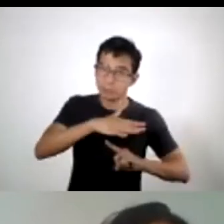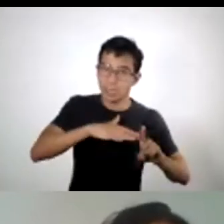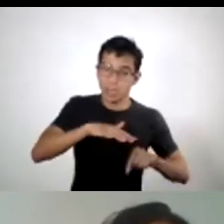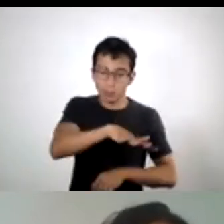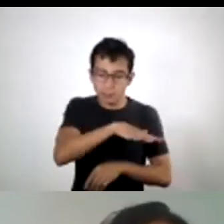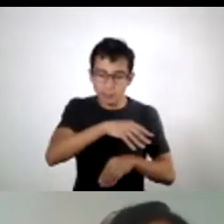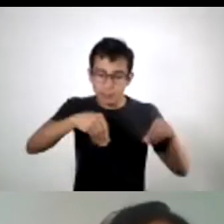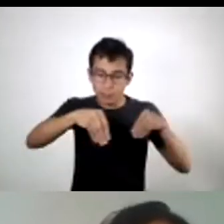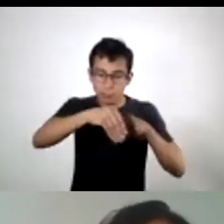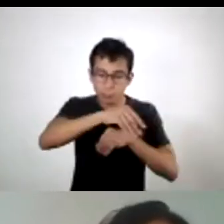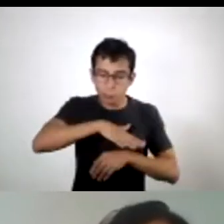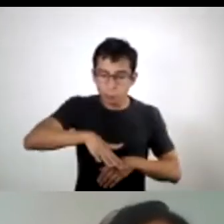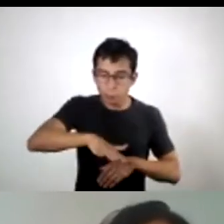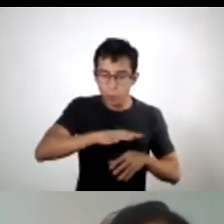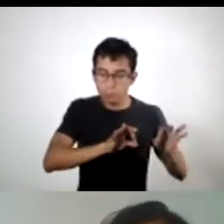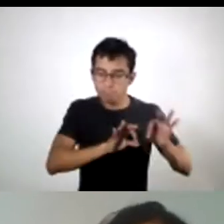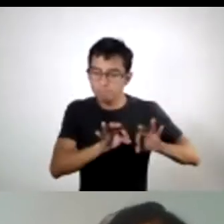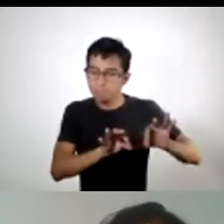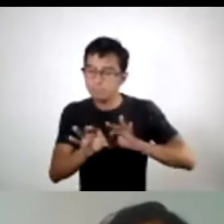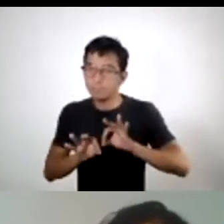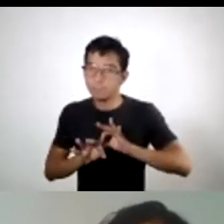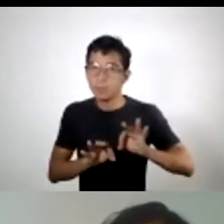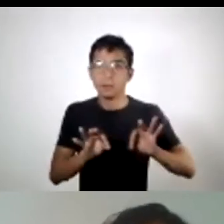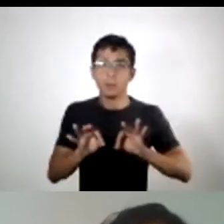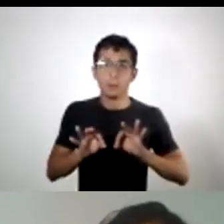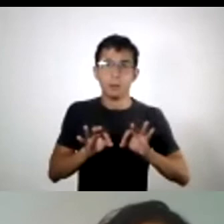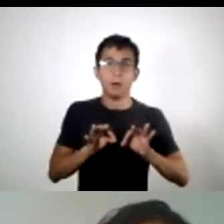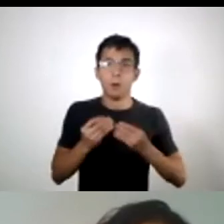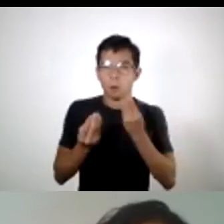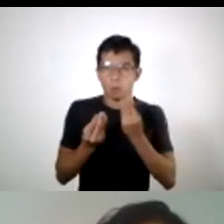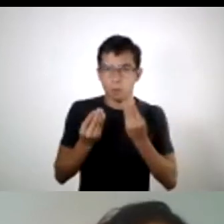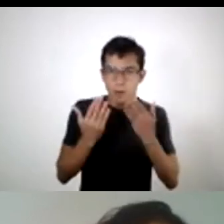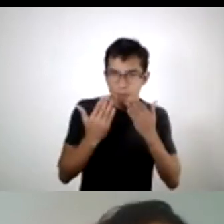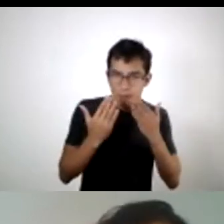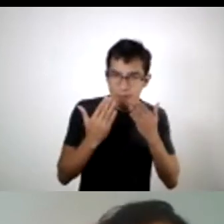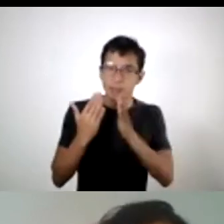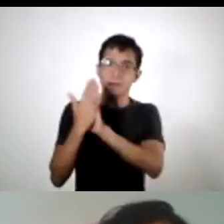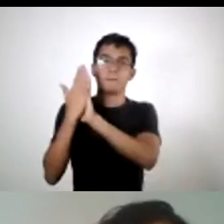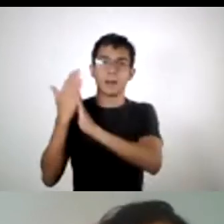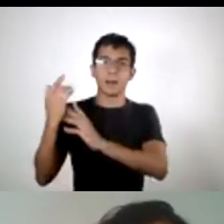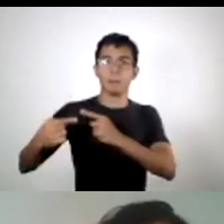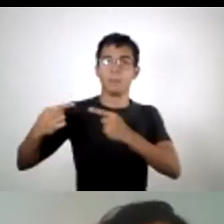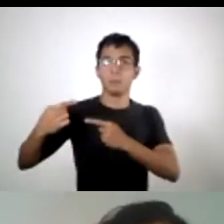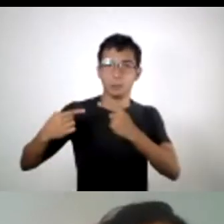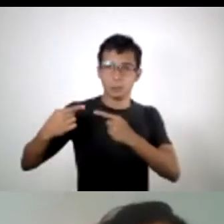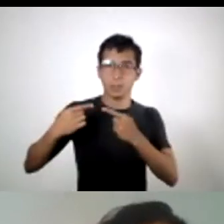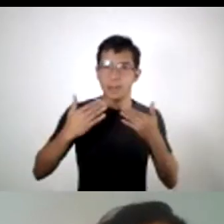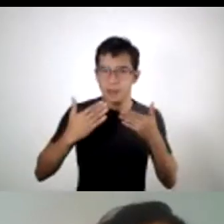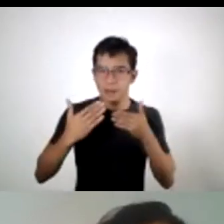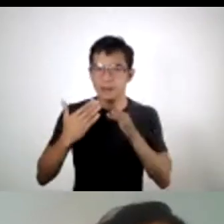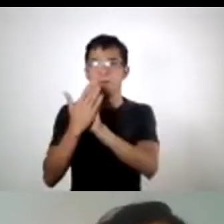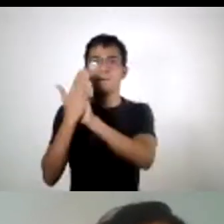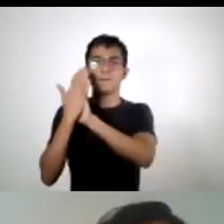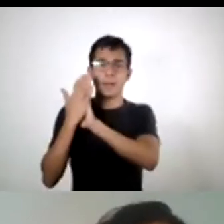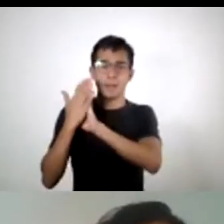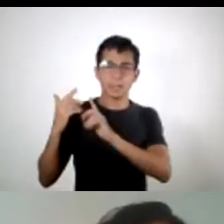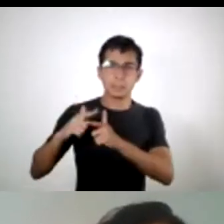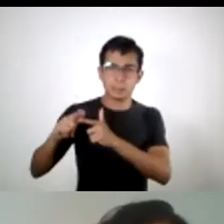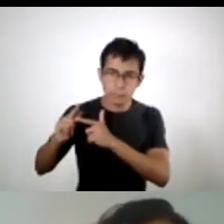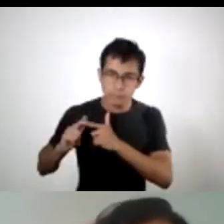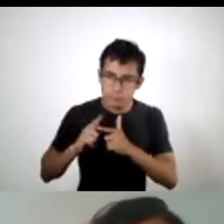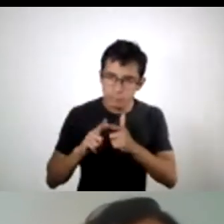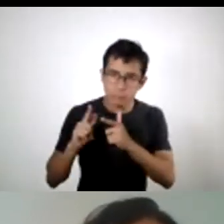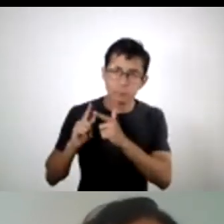e política, né, para o enfrentamento, né, dessas várias formas de relação